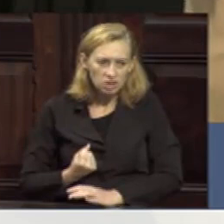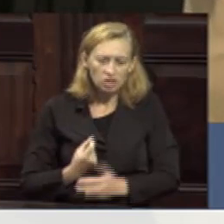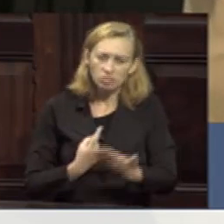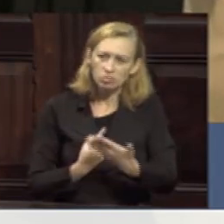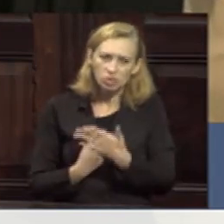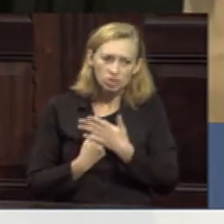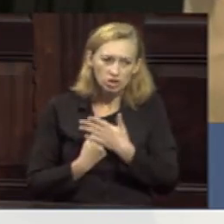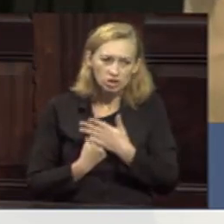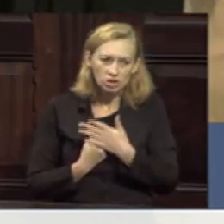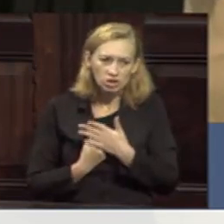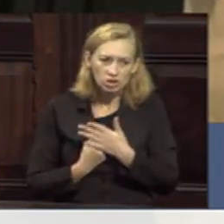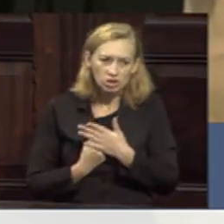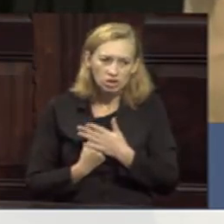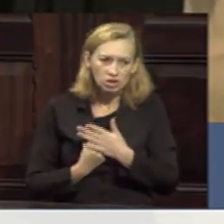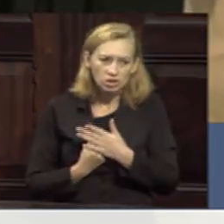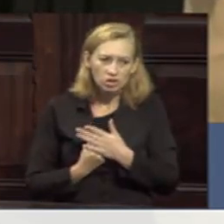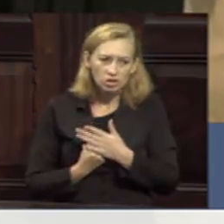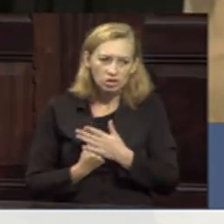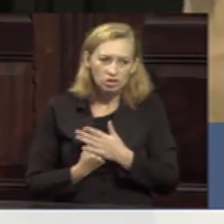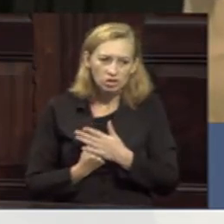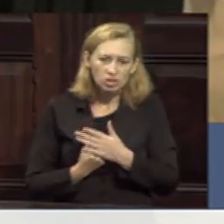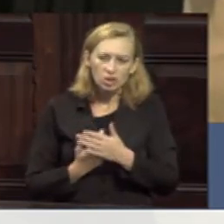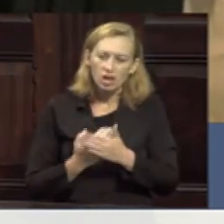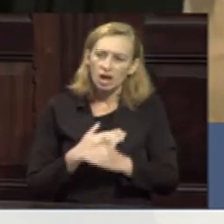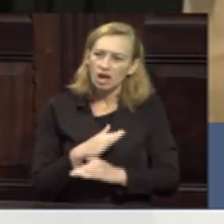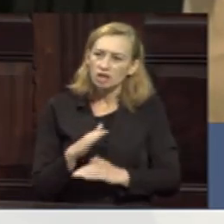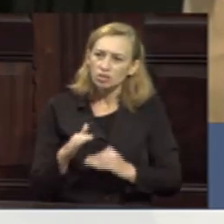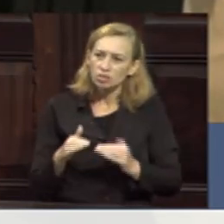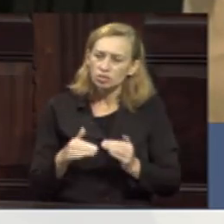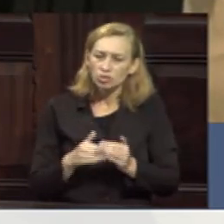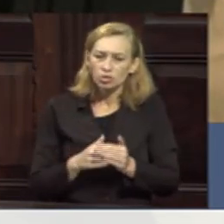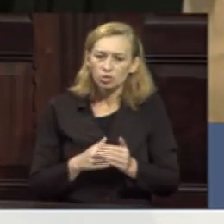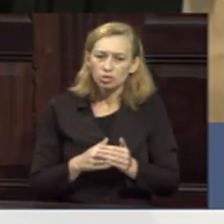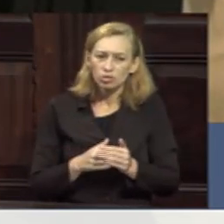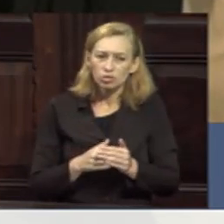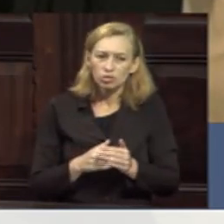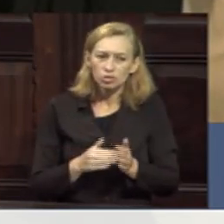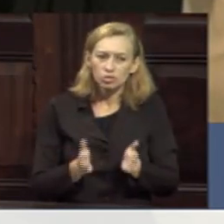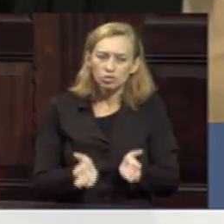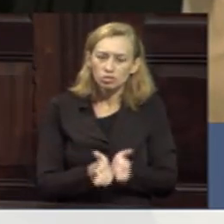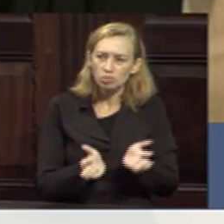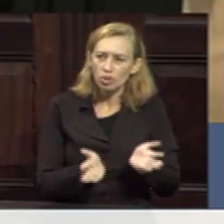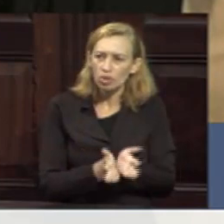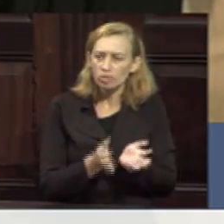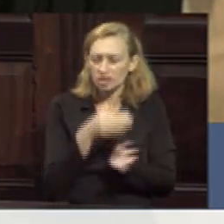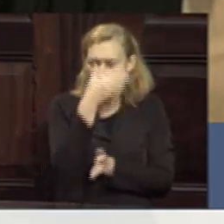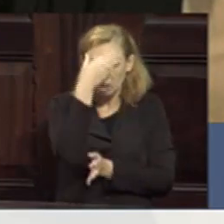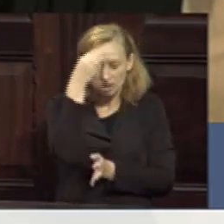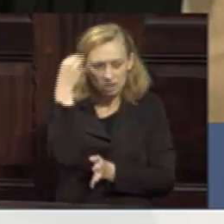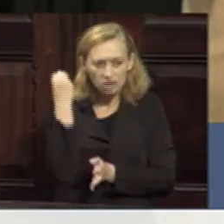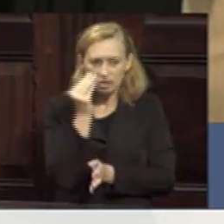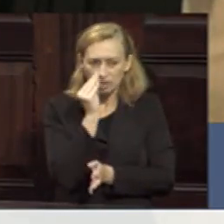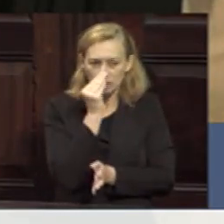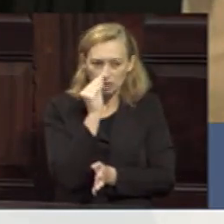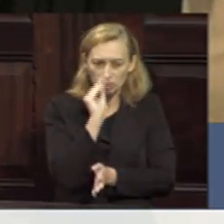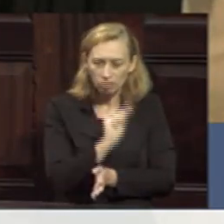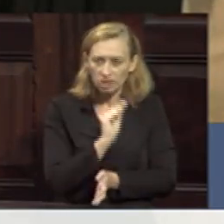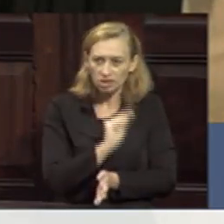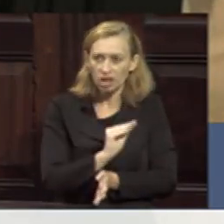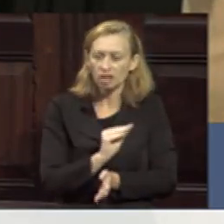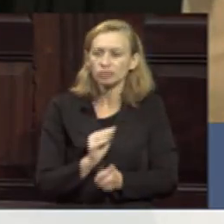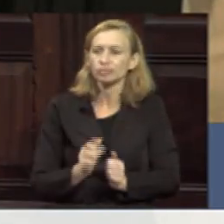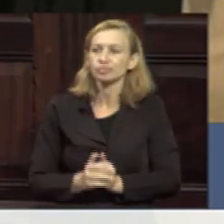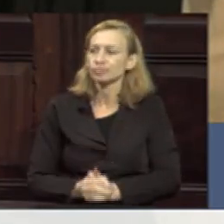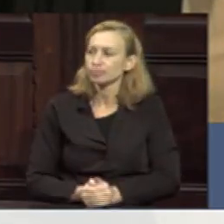defesa daqueles que sempre foram esquecidos, que foram sempre menosprezados aí pelos poderes